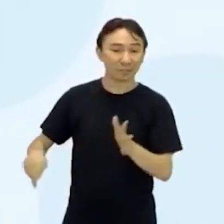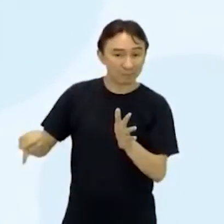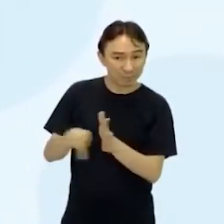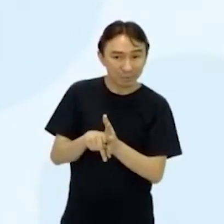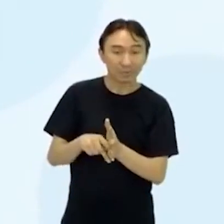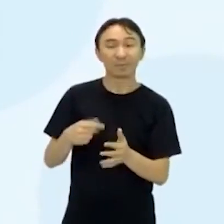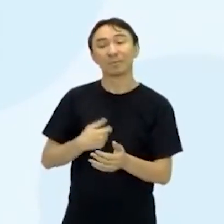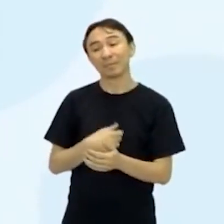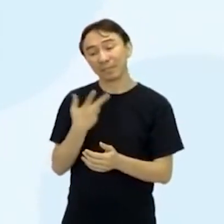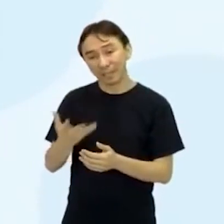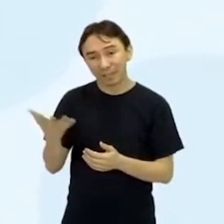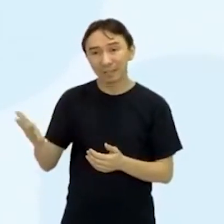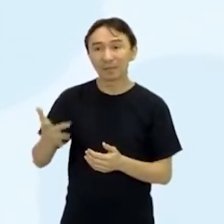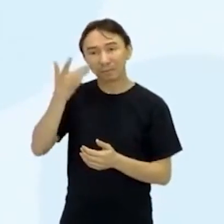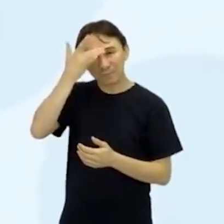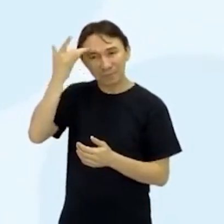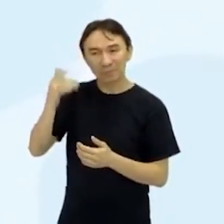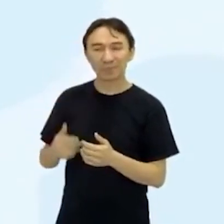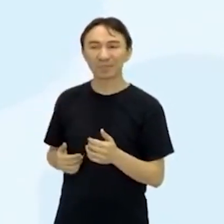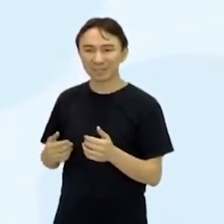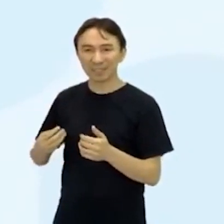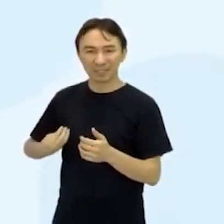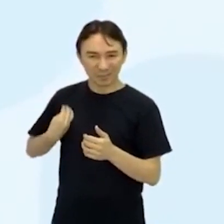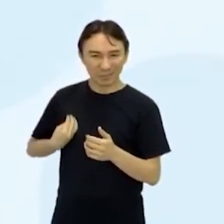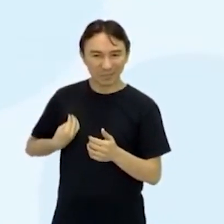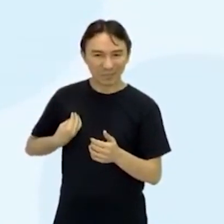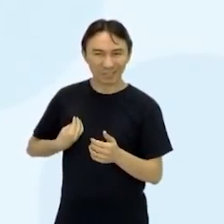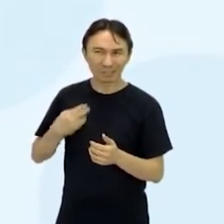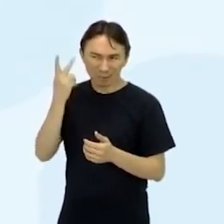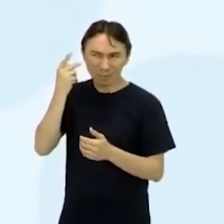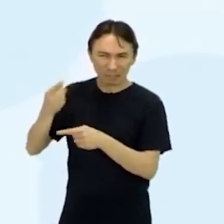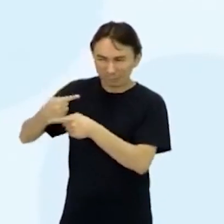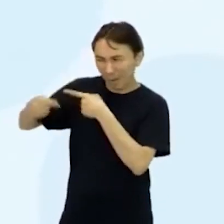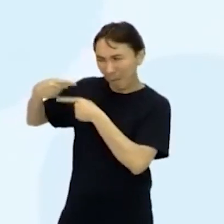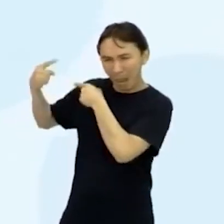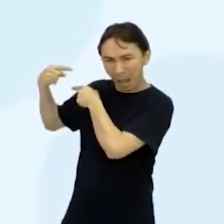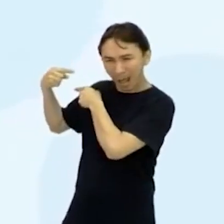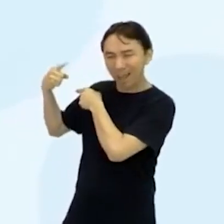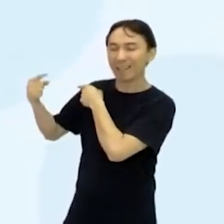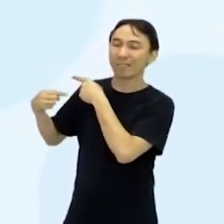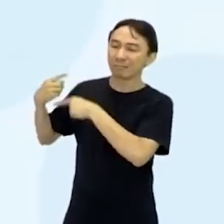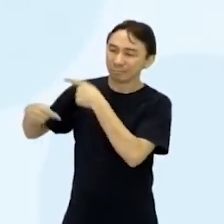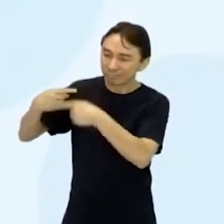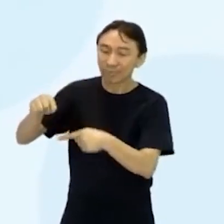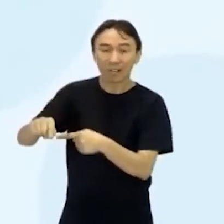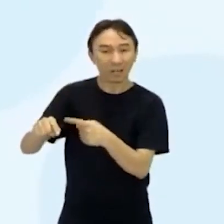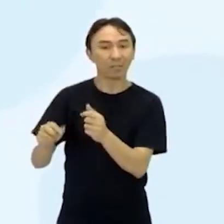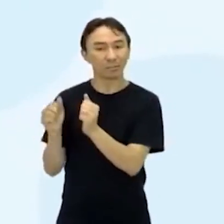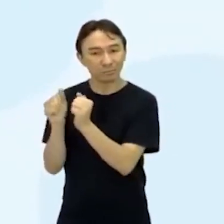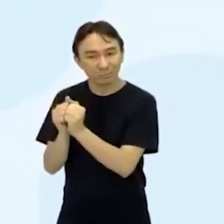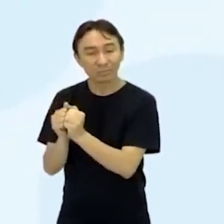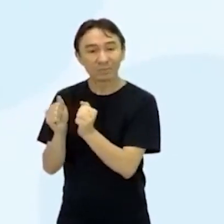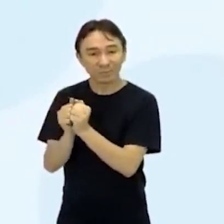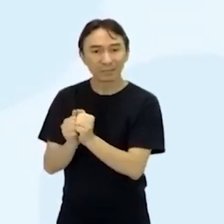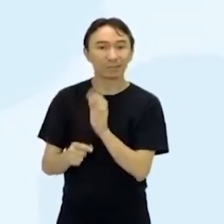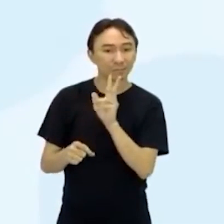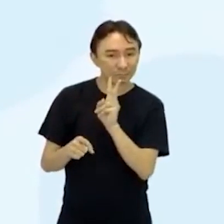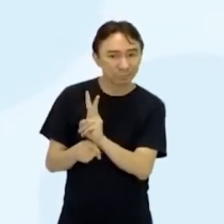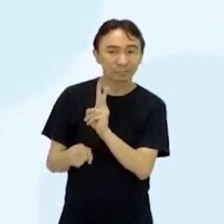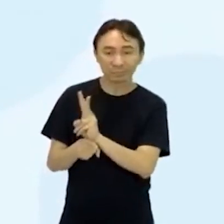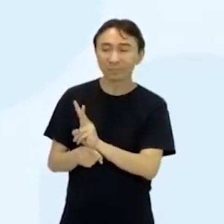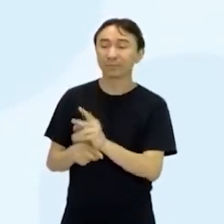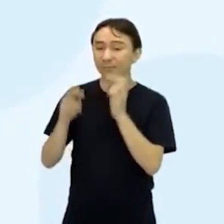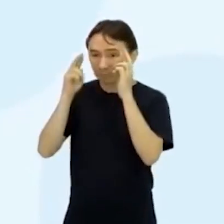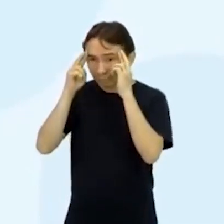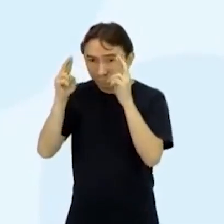populações tradicionais, né, as comunidades tradicionais, que a gente já estudou várias delas aqui do Brasil, respeitando e valorizando